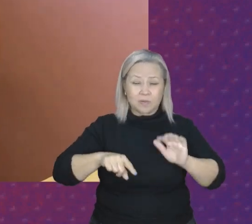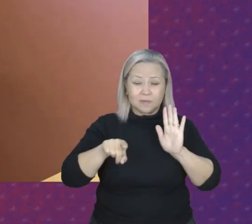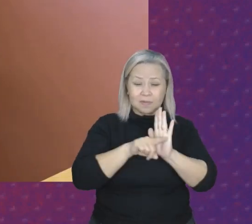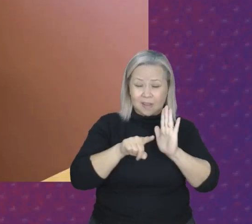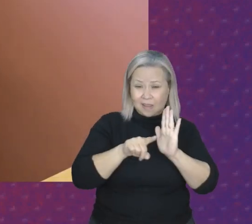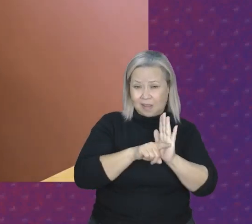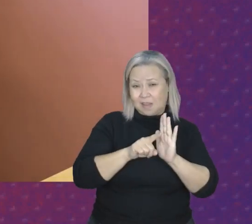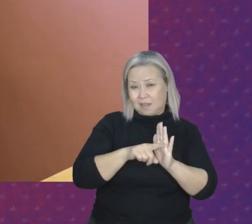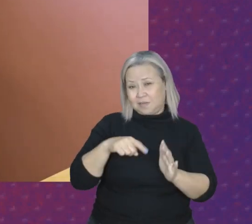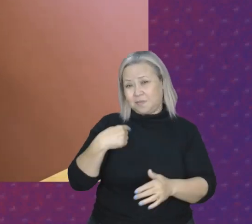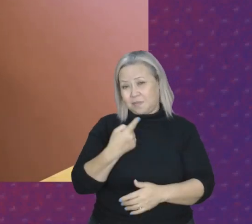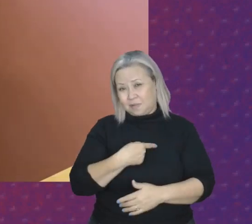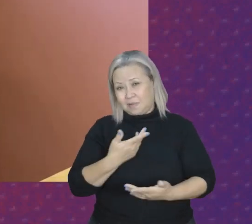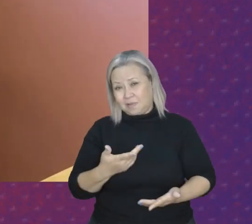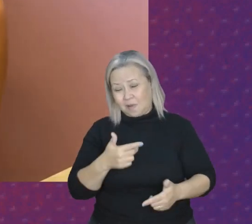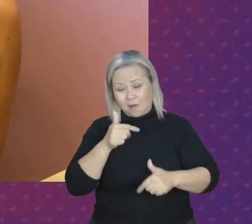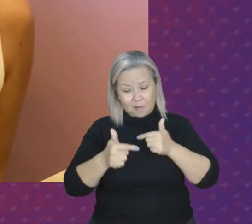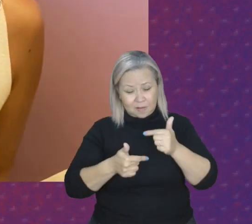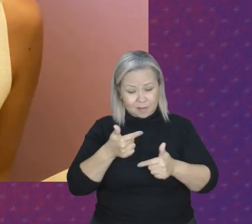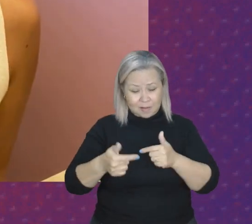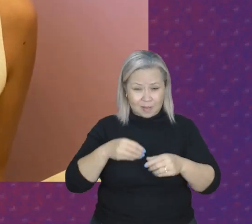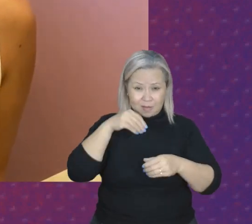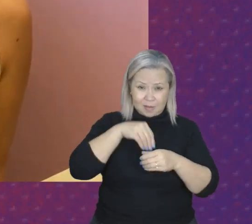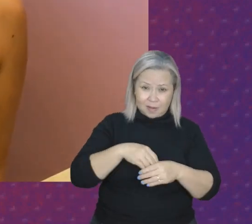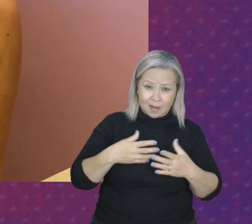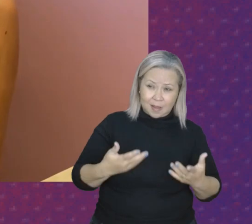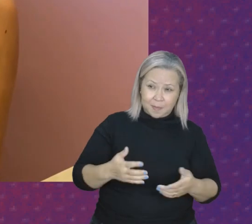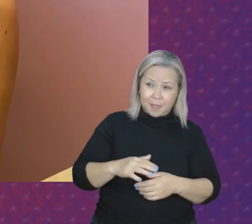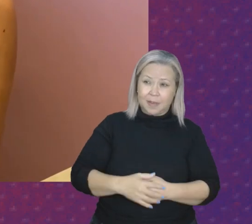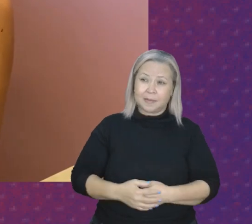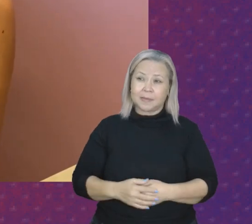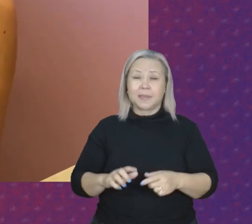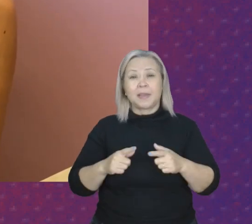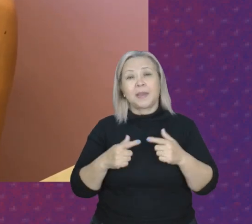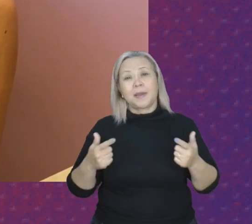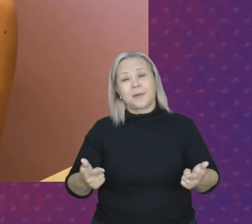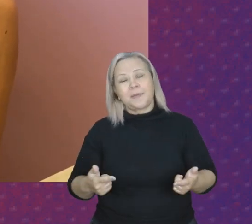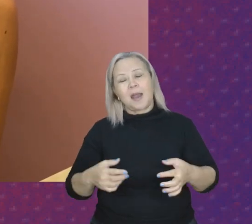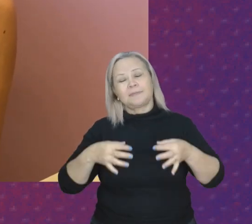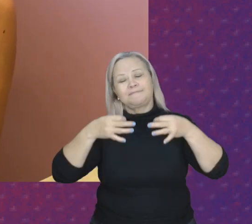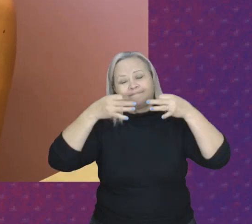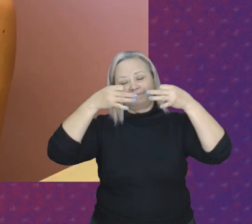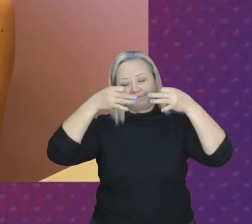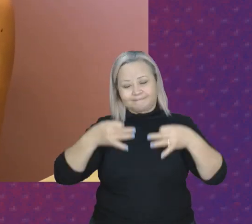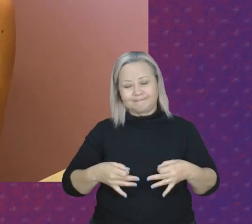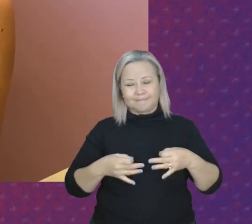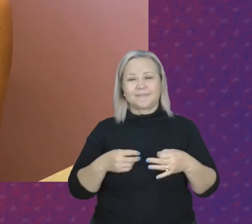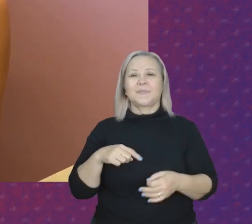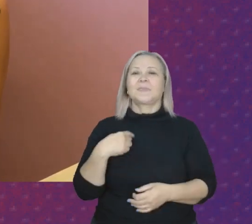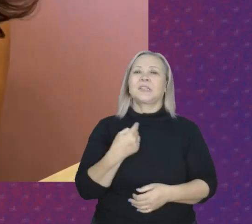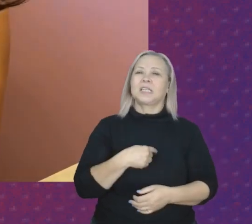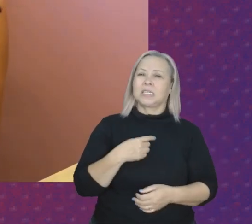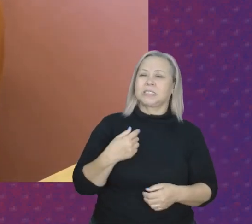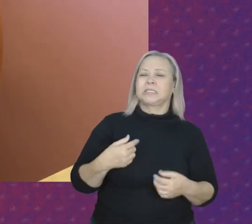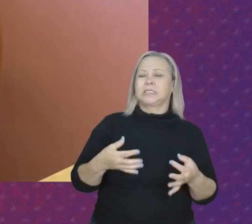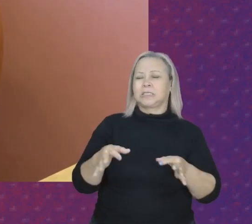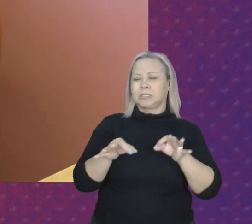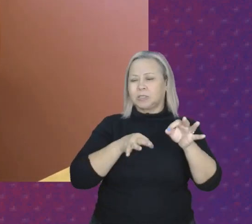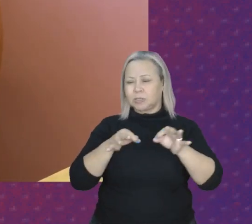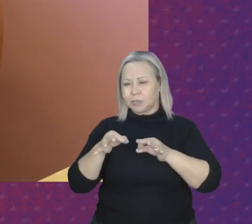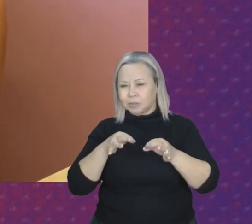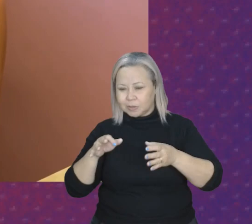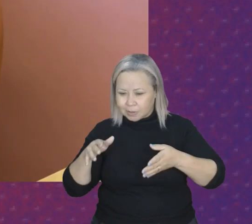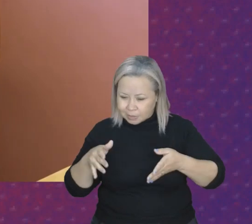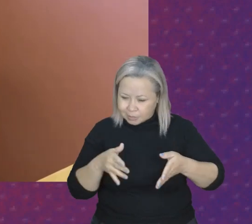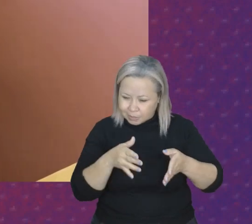de fato do trabalho, onde as coisas devem ser resolvidas, mas eu estou muito certa de que a gente tem construído um caminho que é de